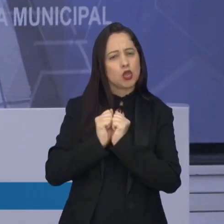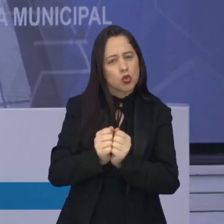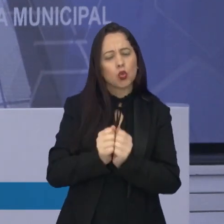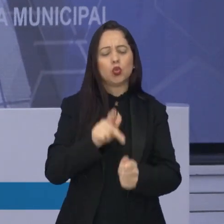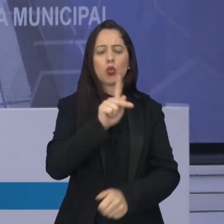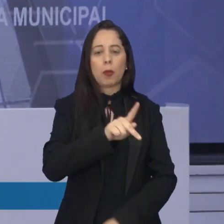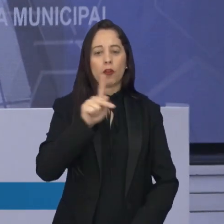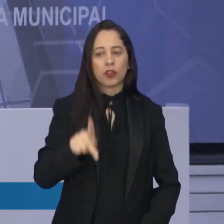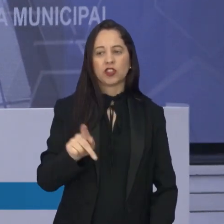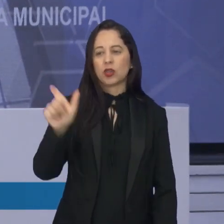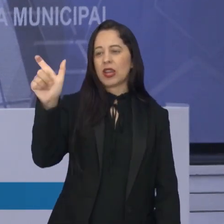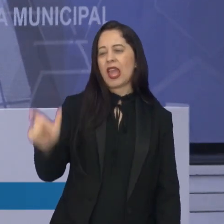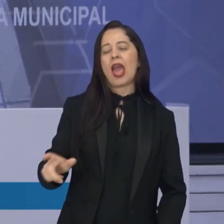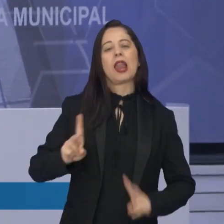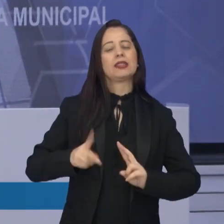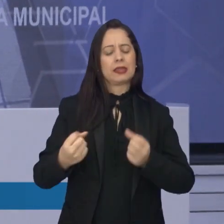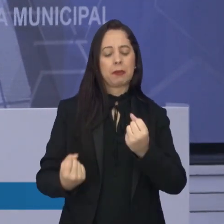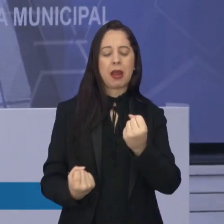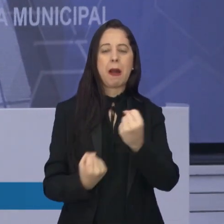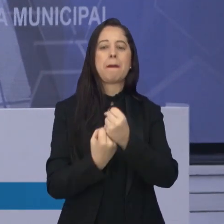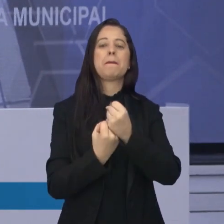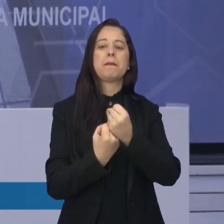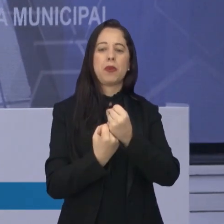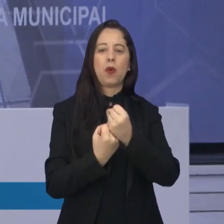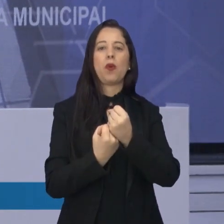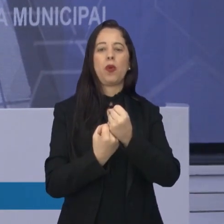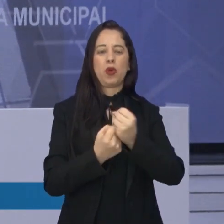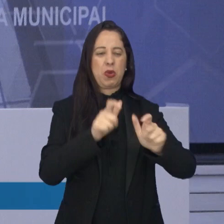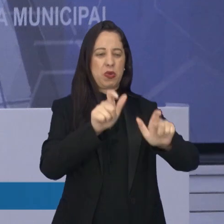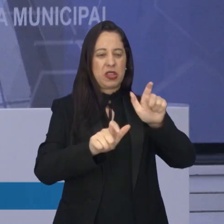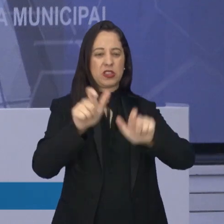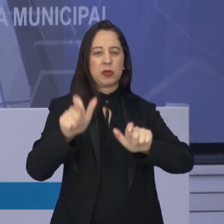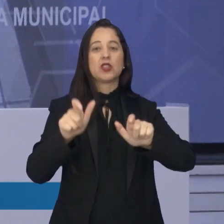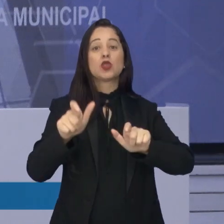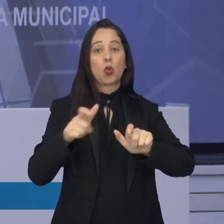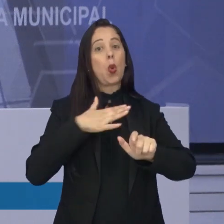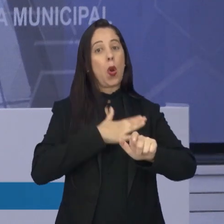ao lado das pessoas que fazem essa democracia brasileira.